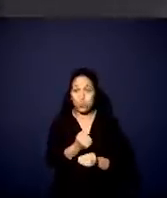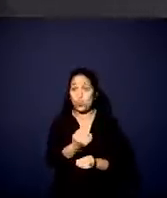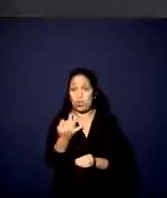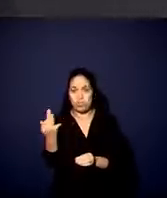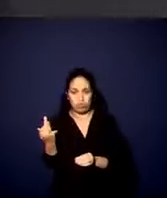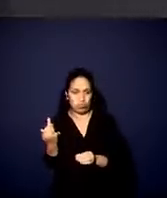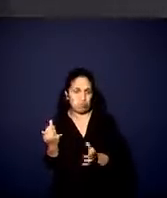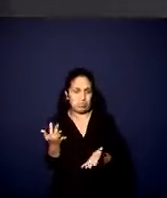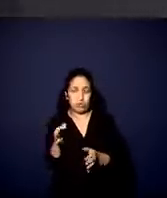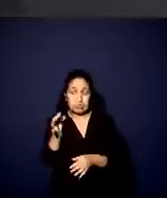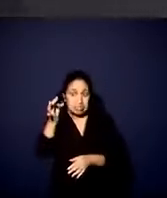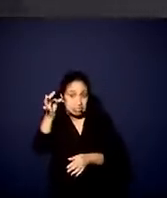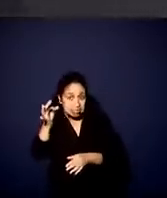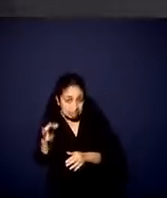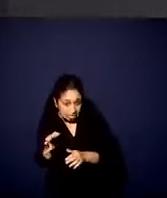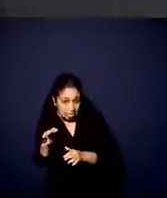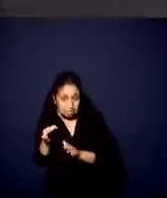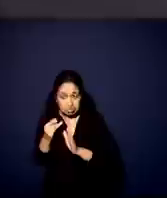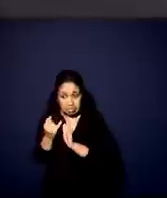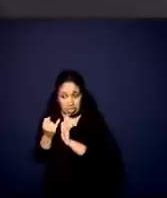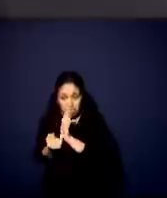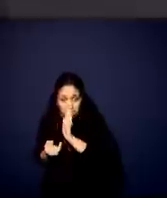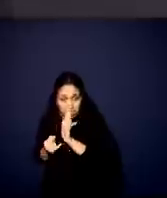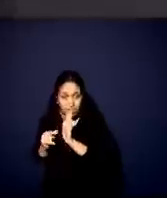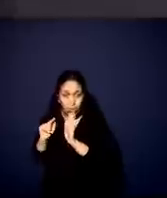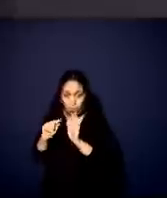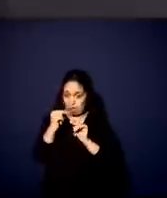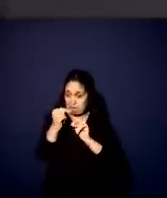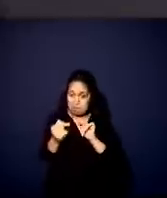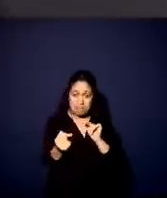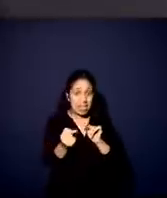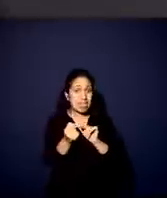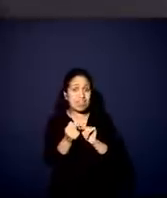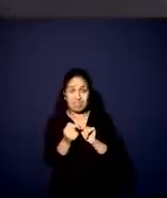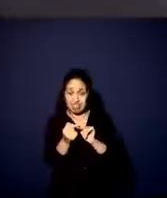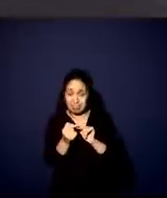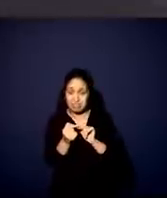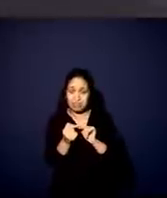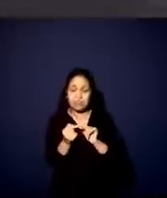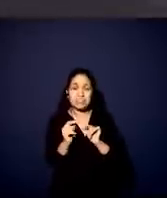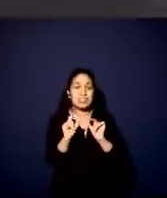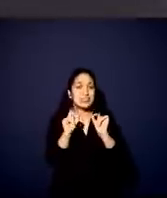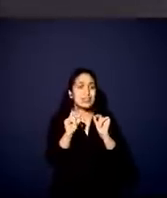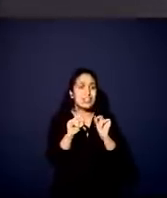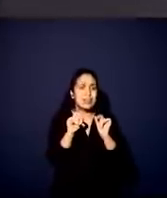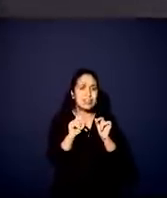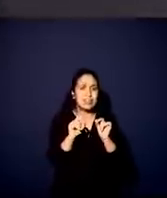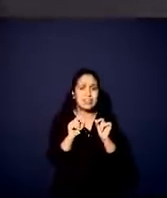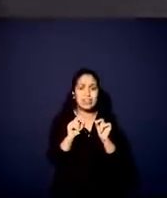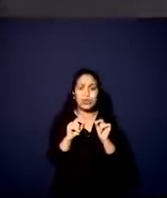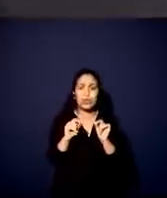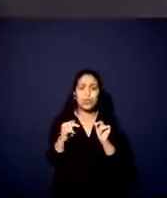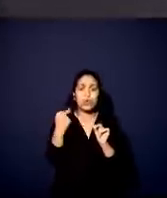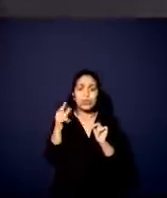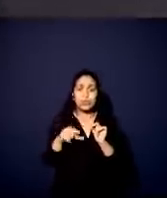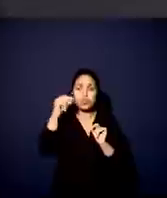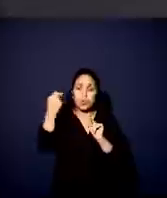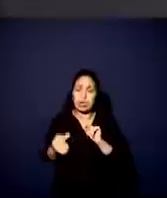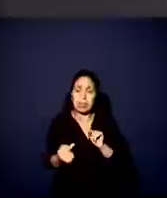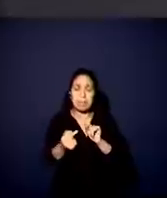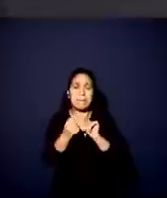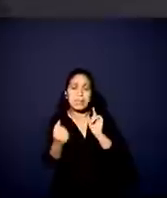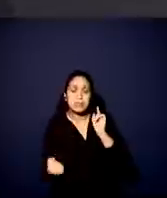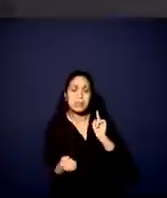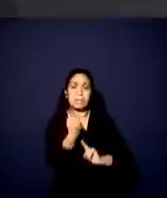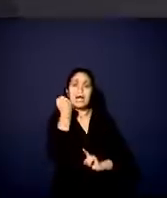certeza sobre frame fiscal a gente tem certeza sobre a meta ou e sobre ao definir a meta Qual será o impacto